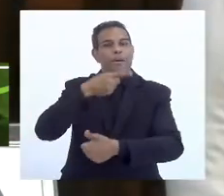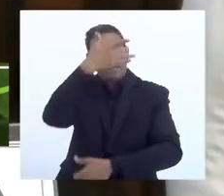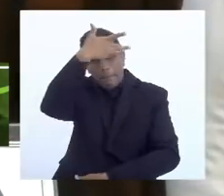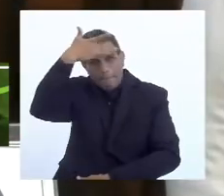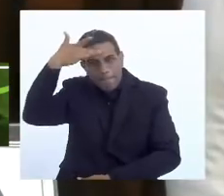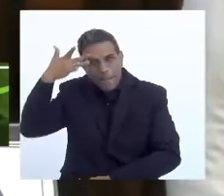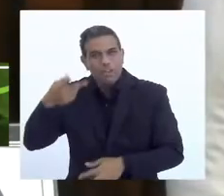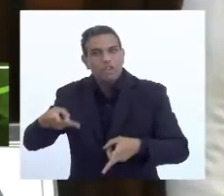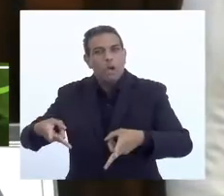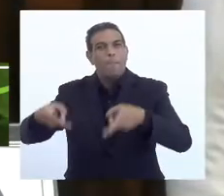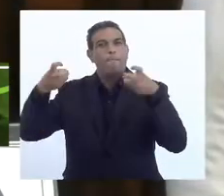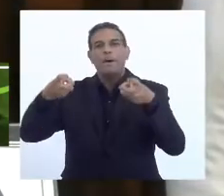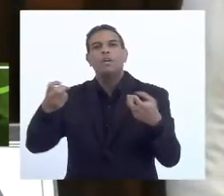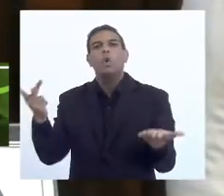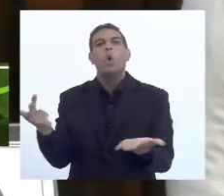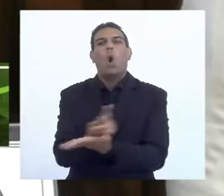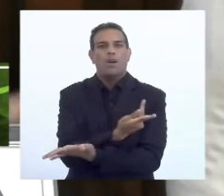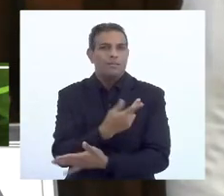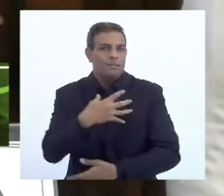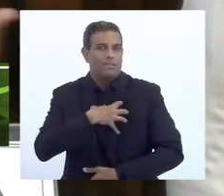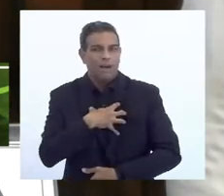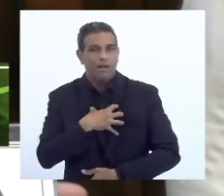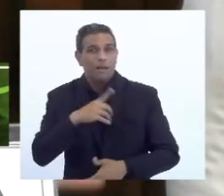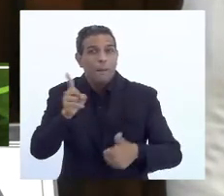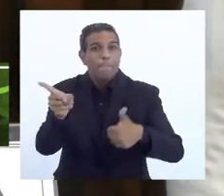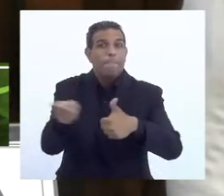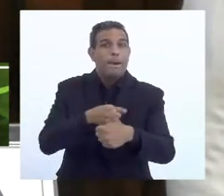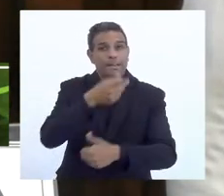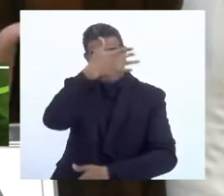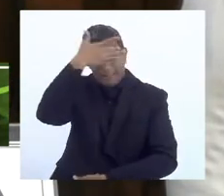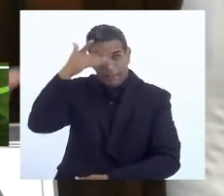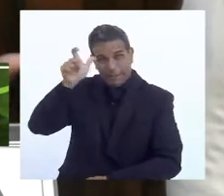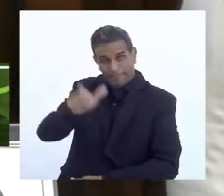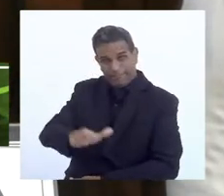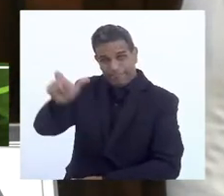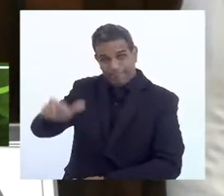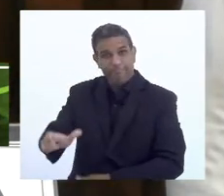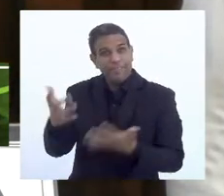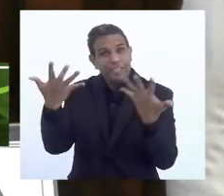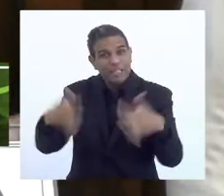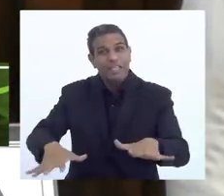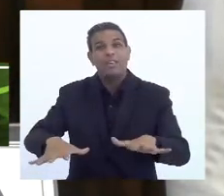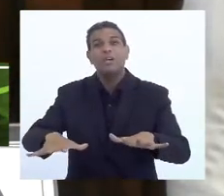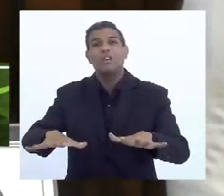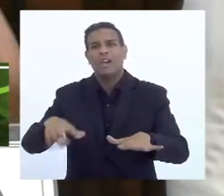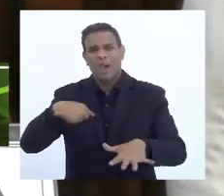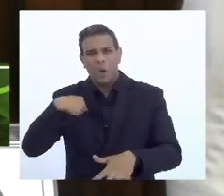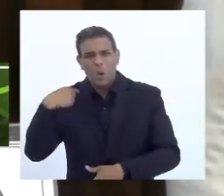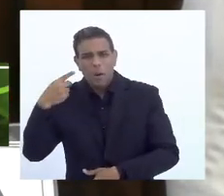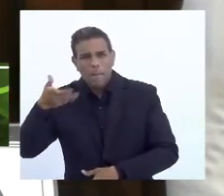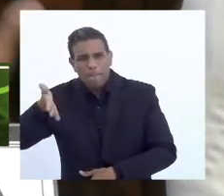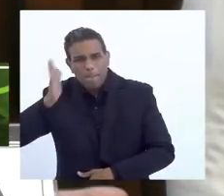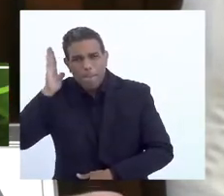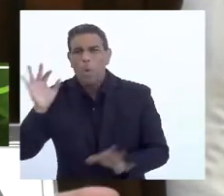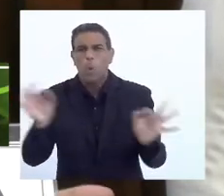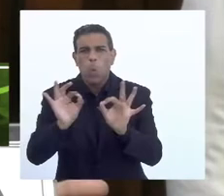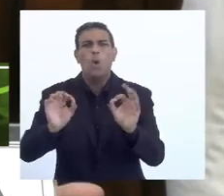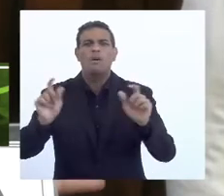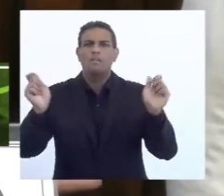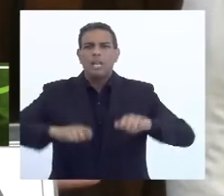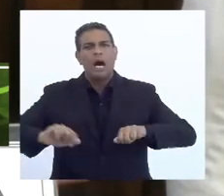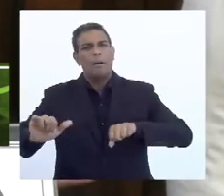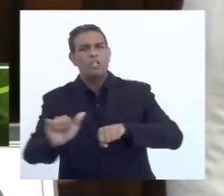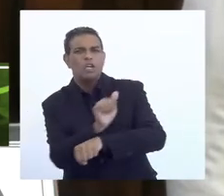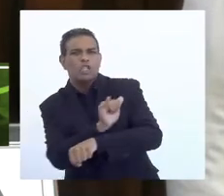pessoas perceberam ao que eu era submetida. Foi a primeira vez que as pessoas se deram conta que eu não deixava de falar porque eu era burra. Ao contrário, eu sou muito